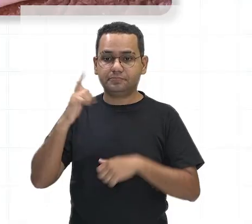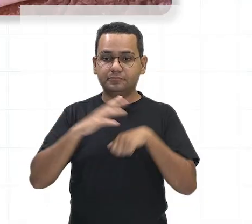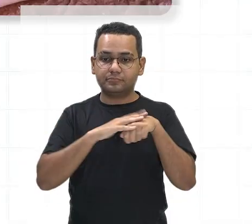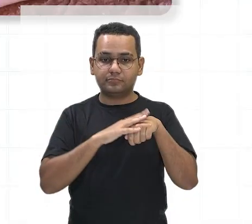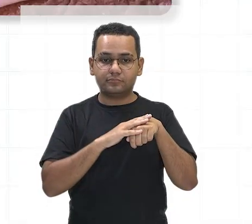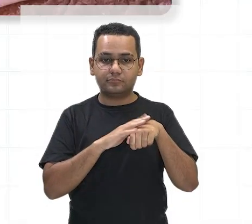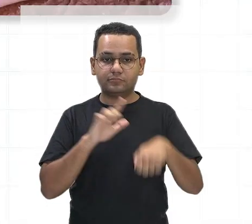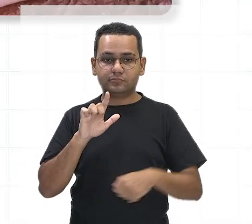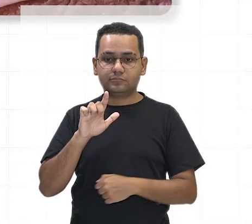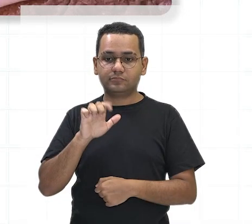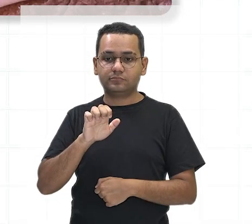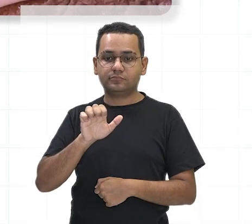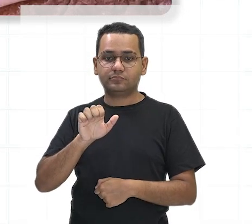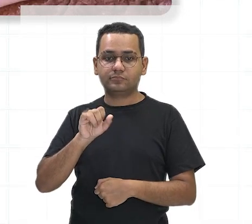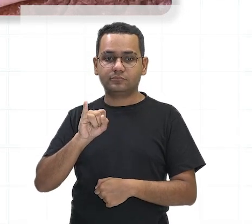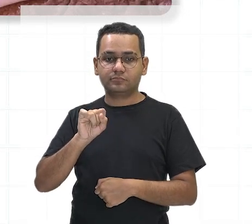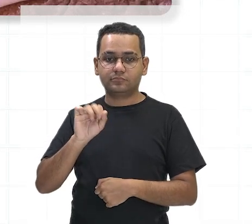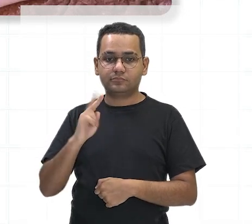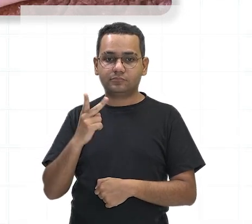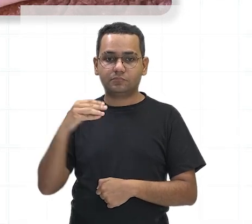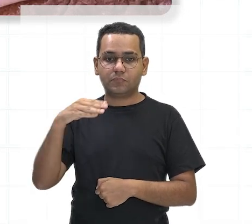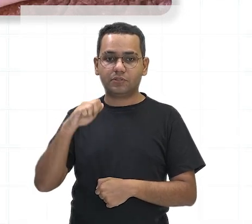leishmaniose.